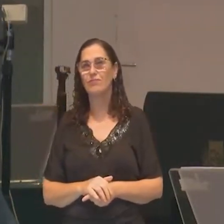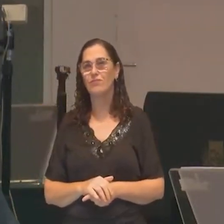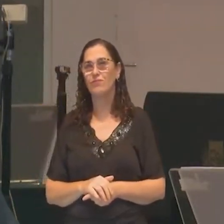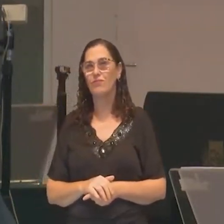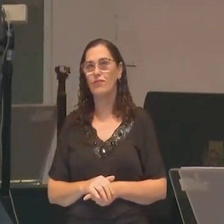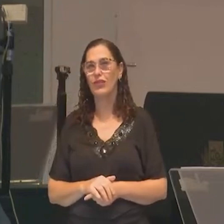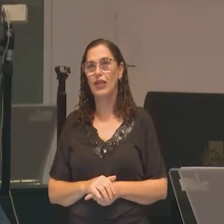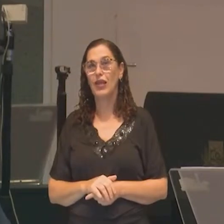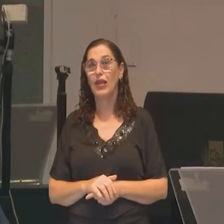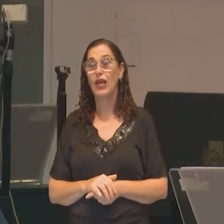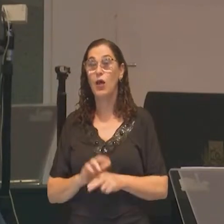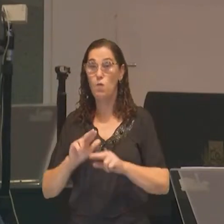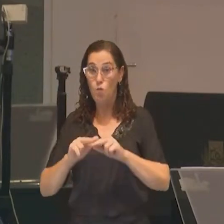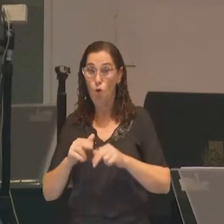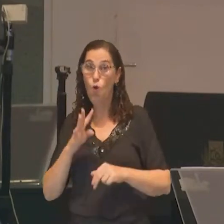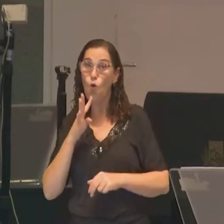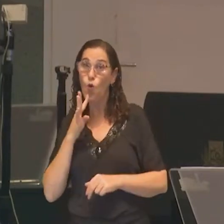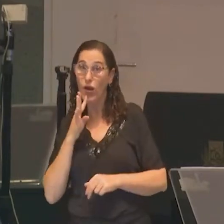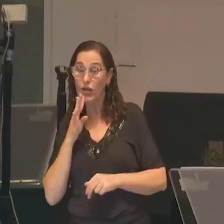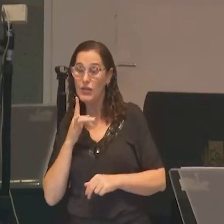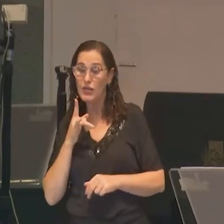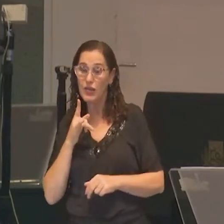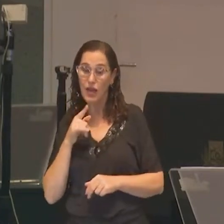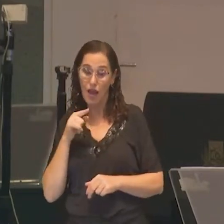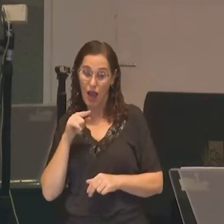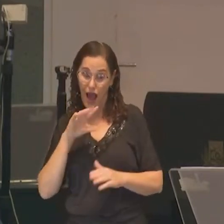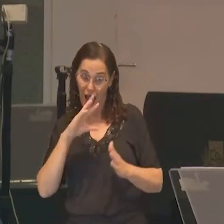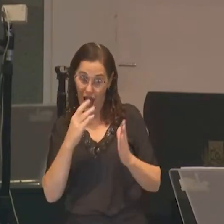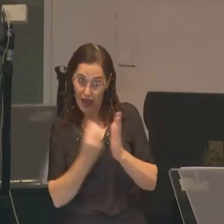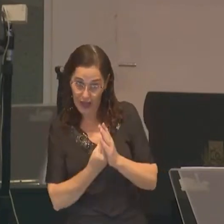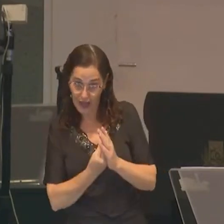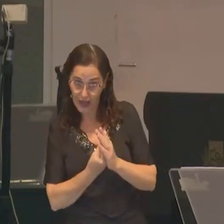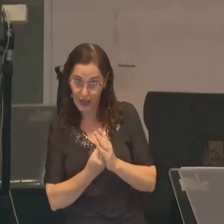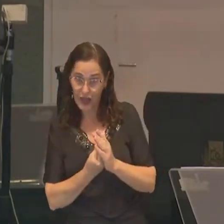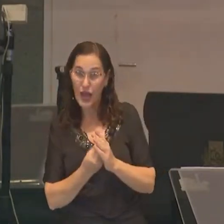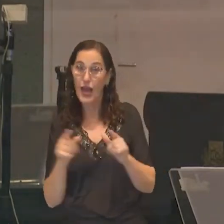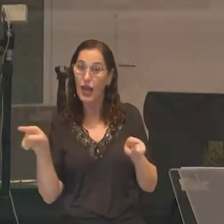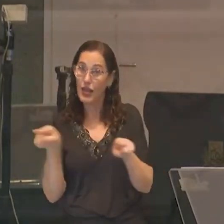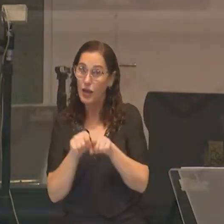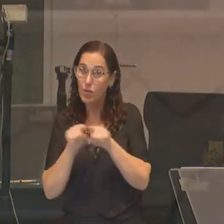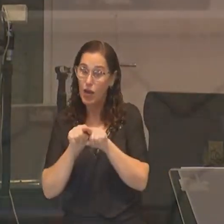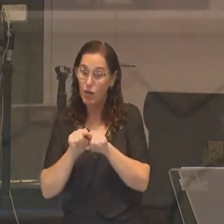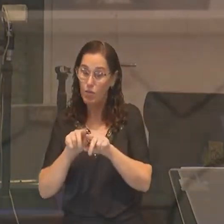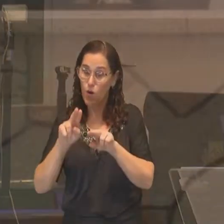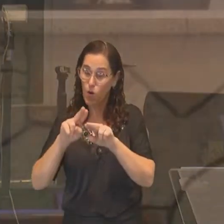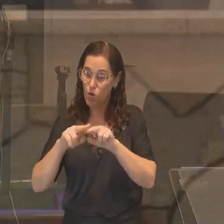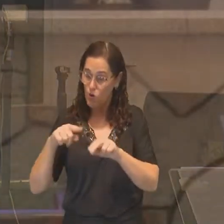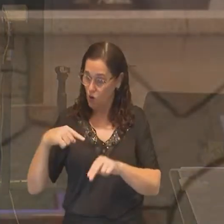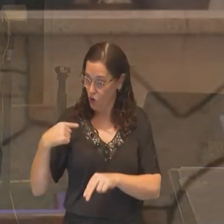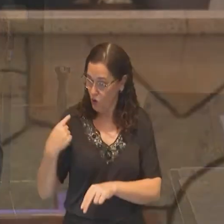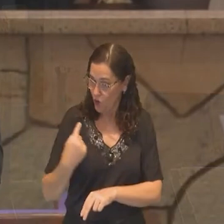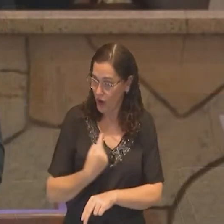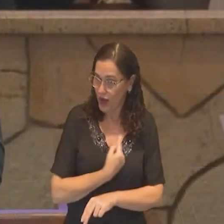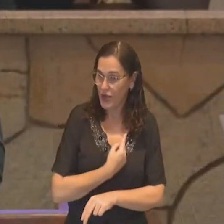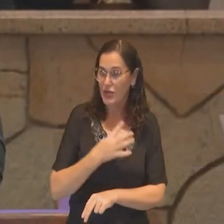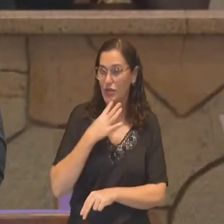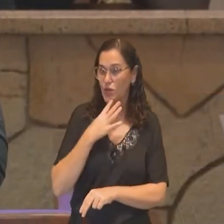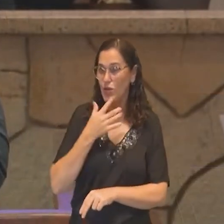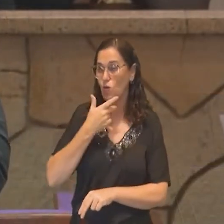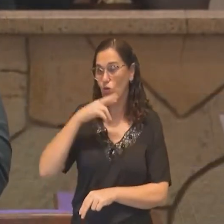E por conhecer aquela igreja e por nos conhecer, o Senhor